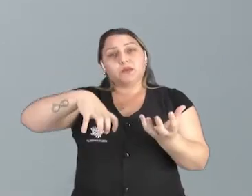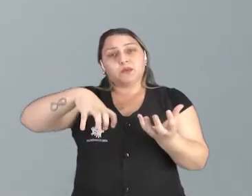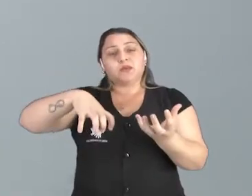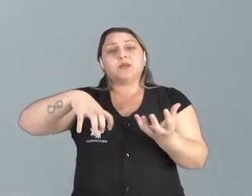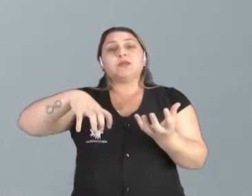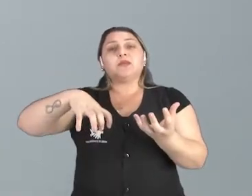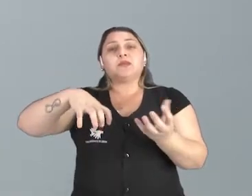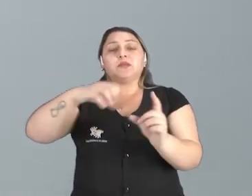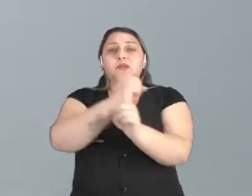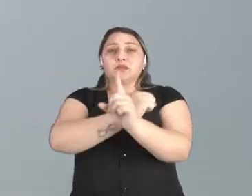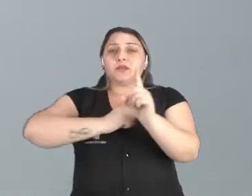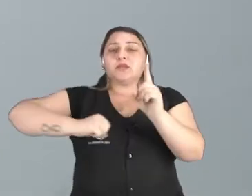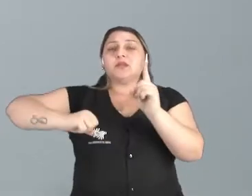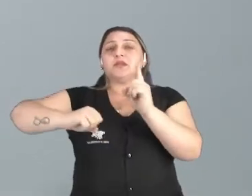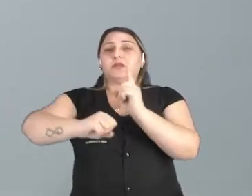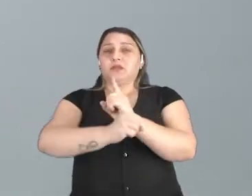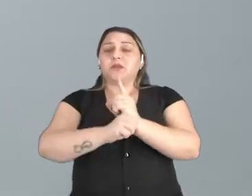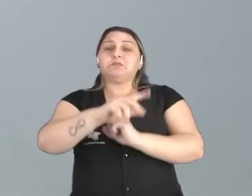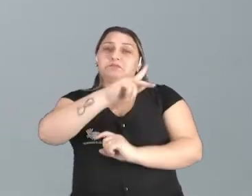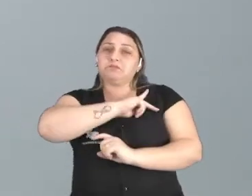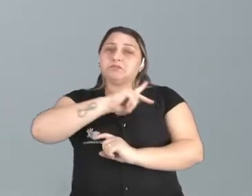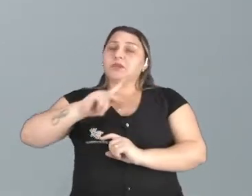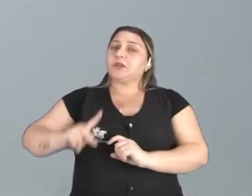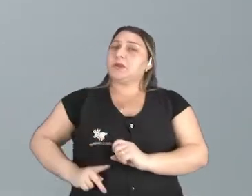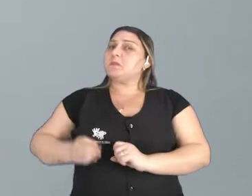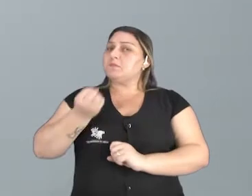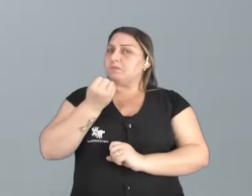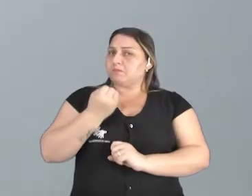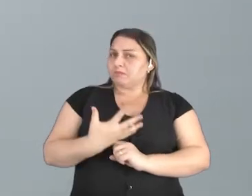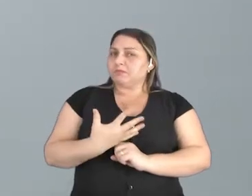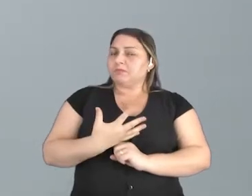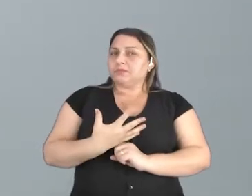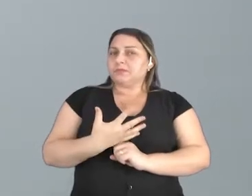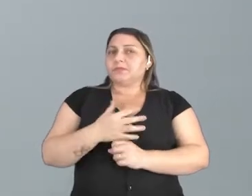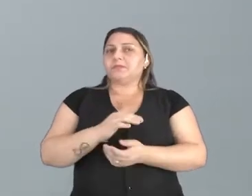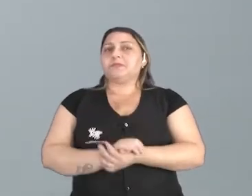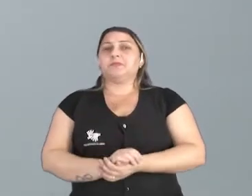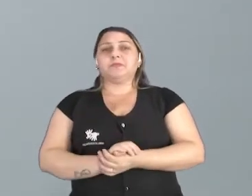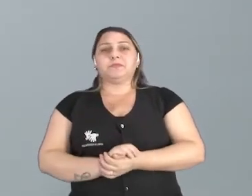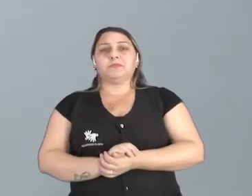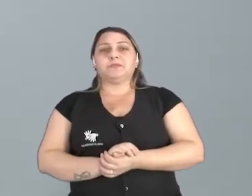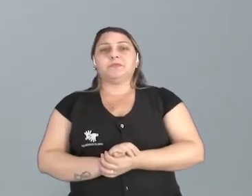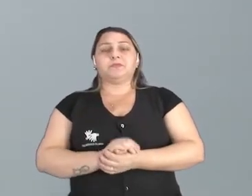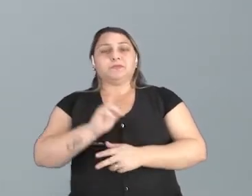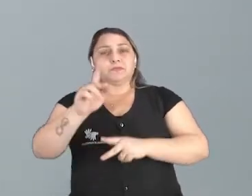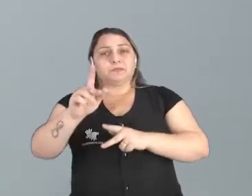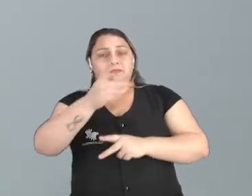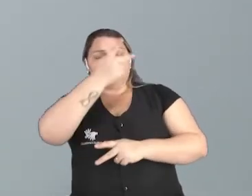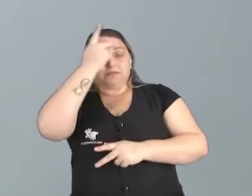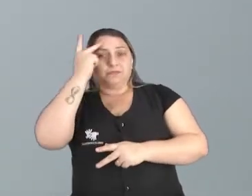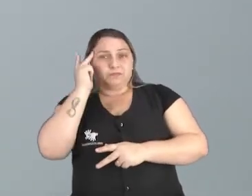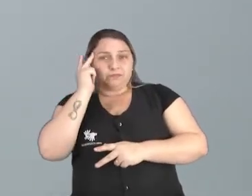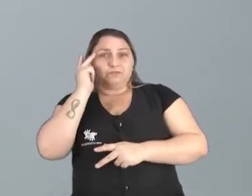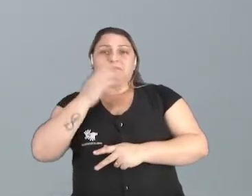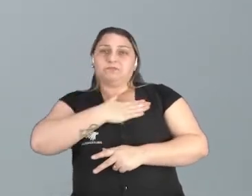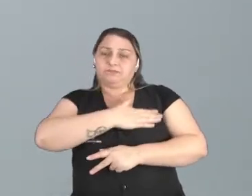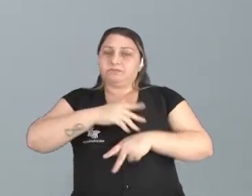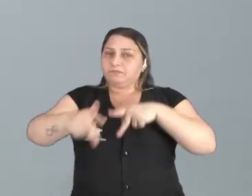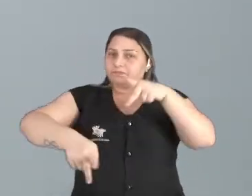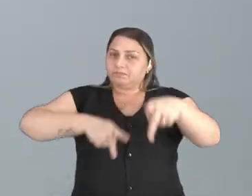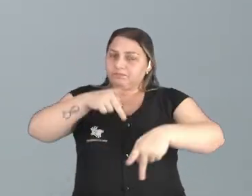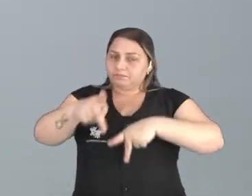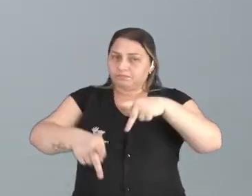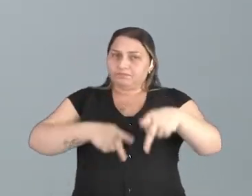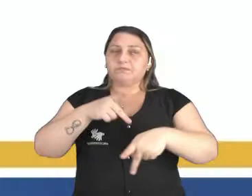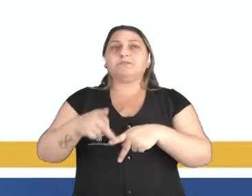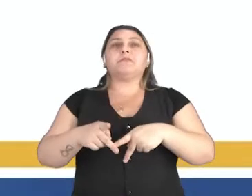sociedade civil, apesar de ser um presidente aí bem popular, né? E aí, então, vem a